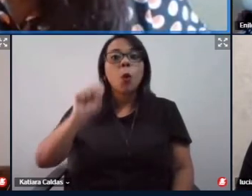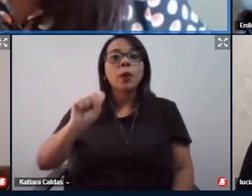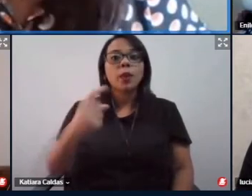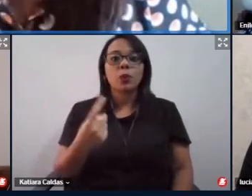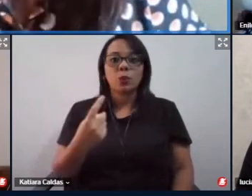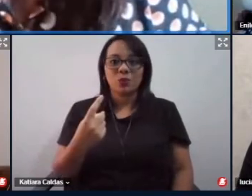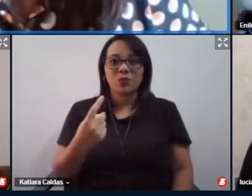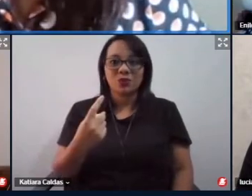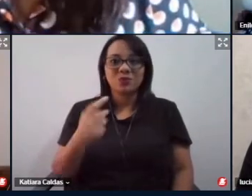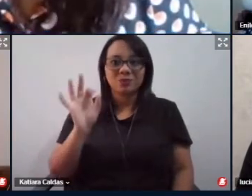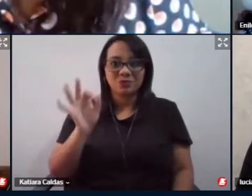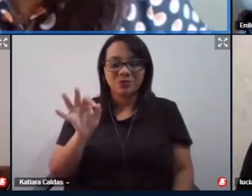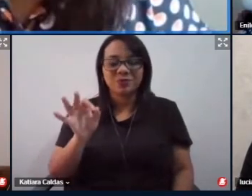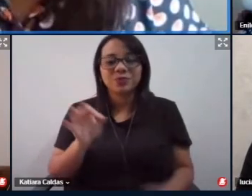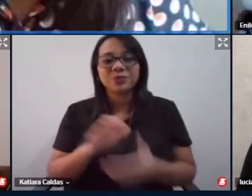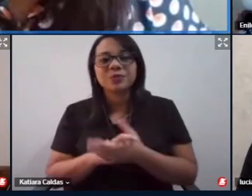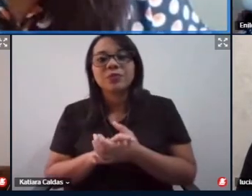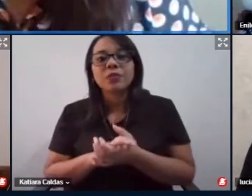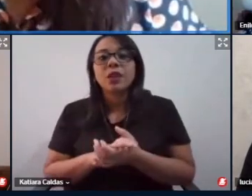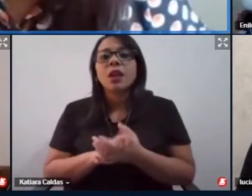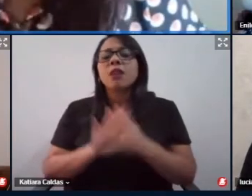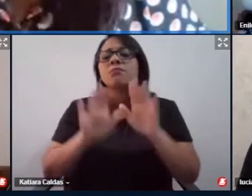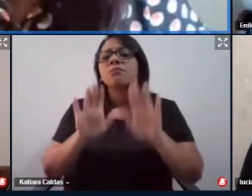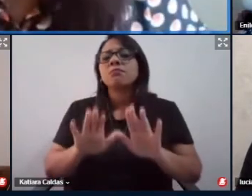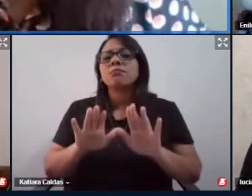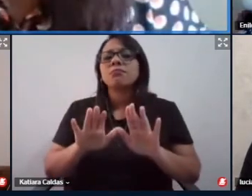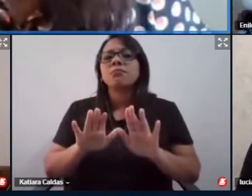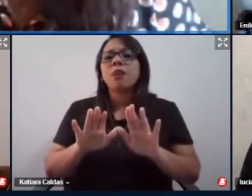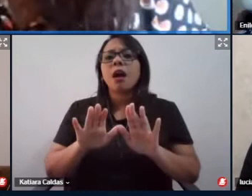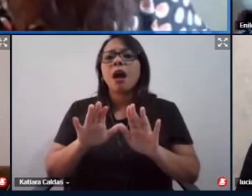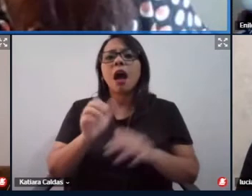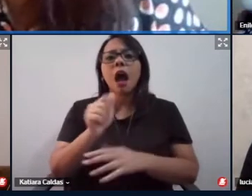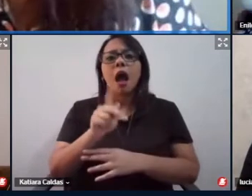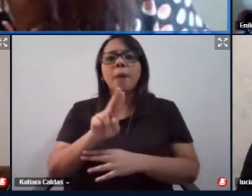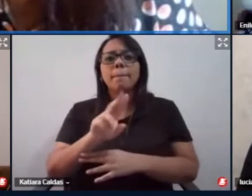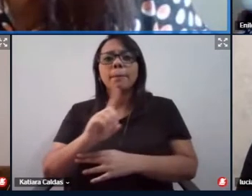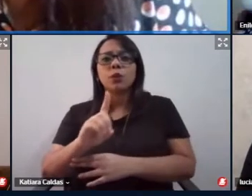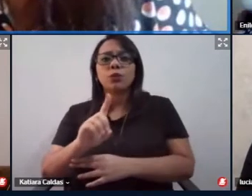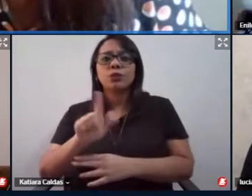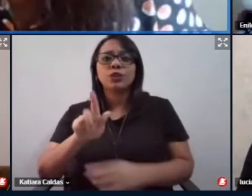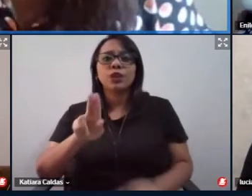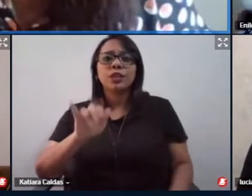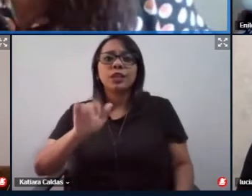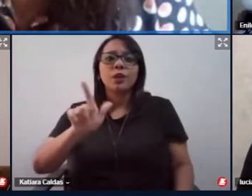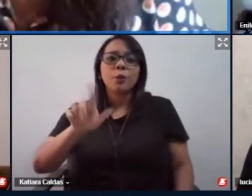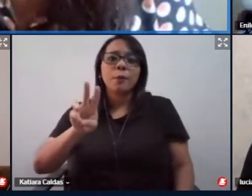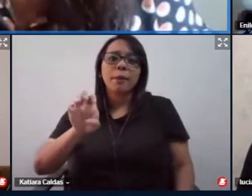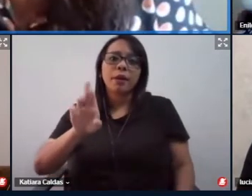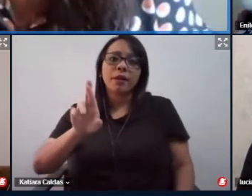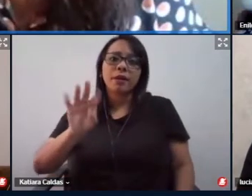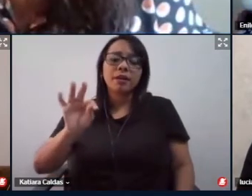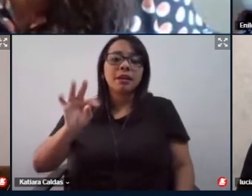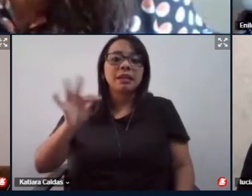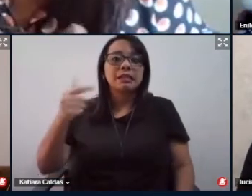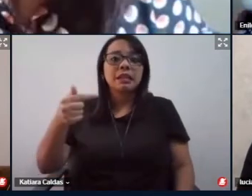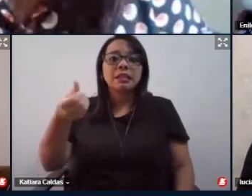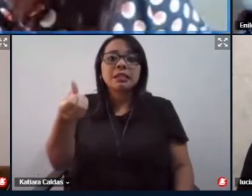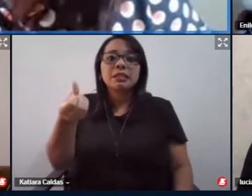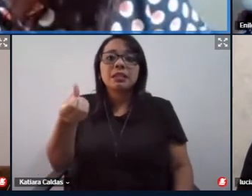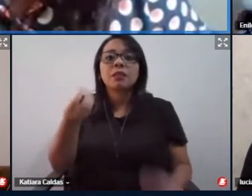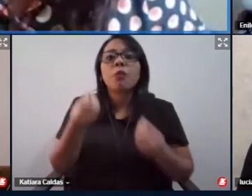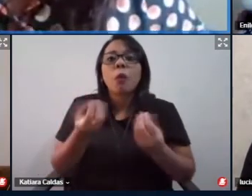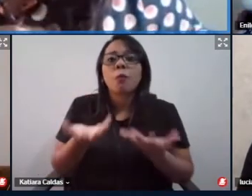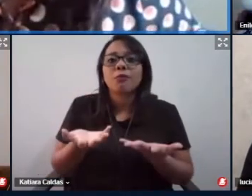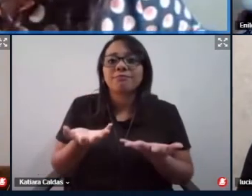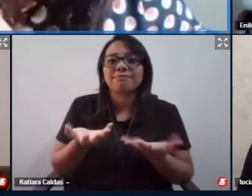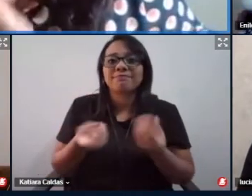ok? Mas via Gilbert 76, como é que pode? Veja